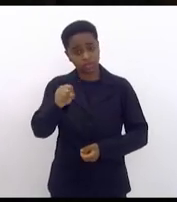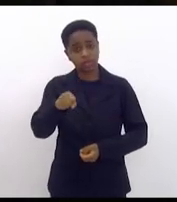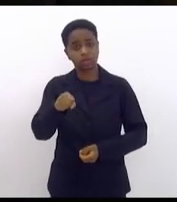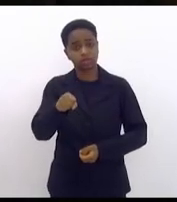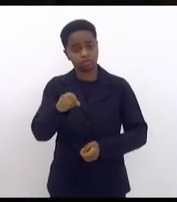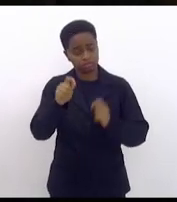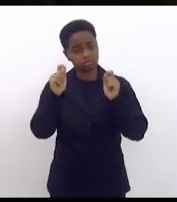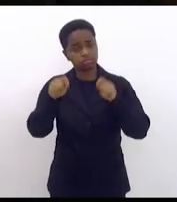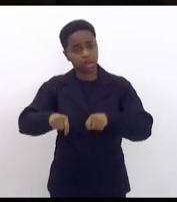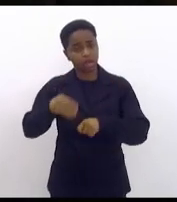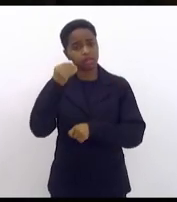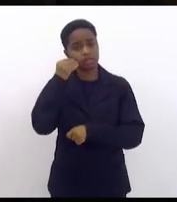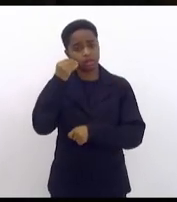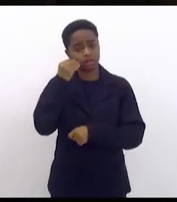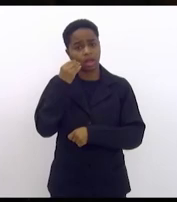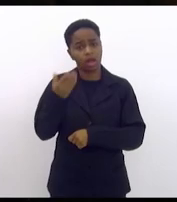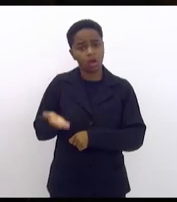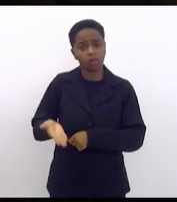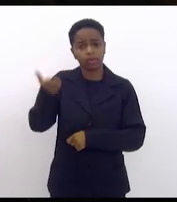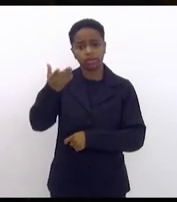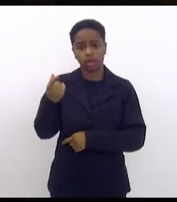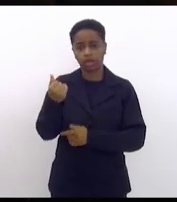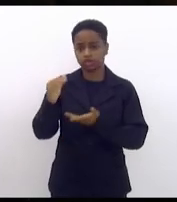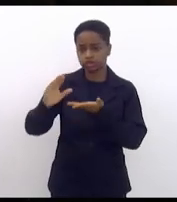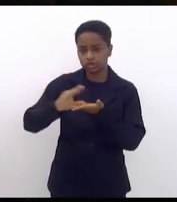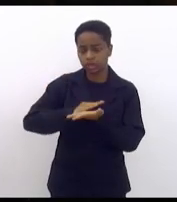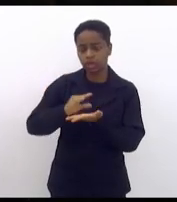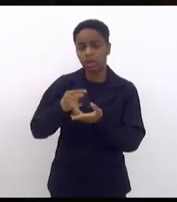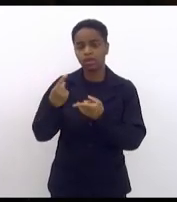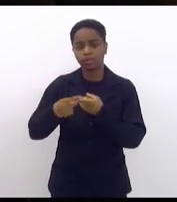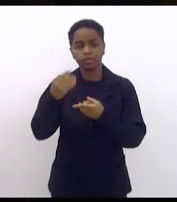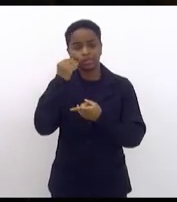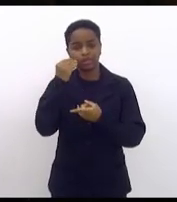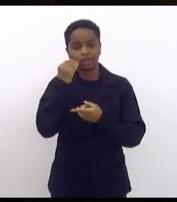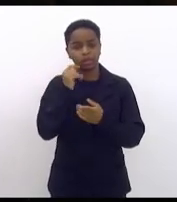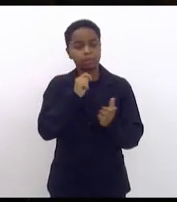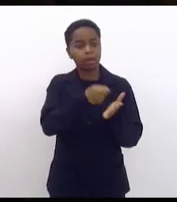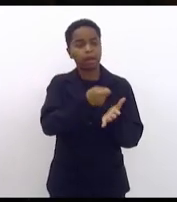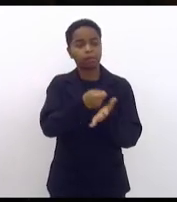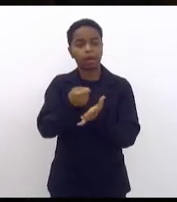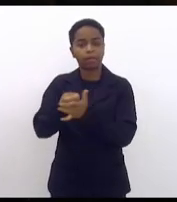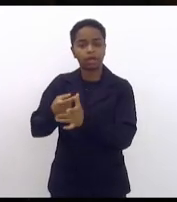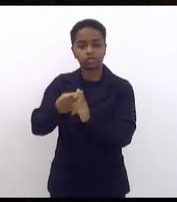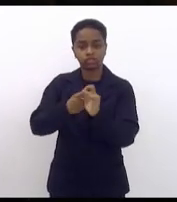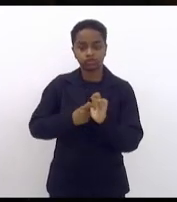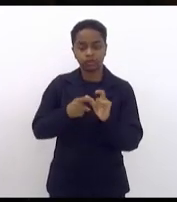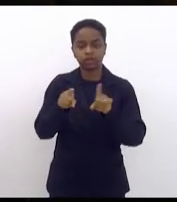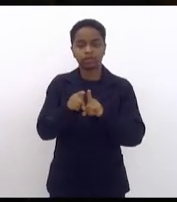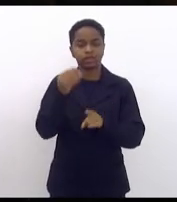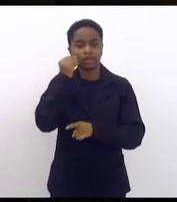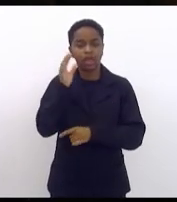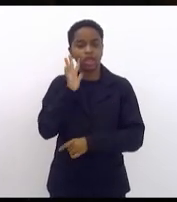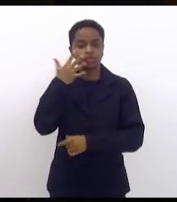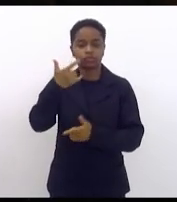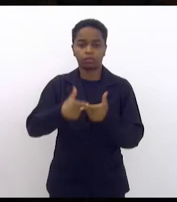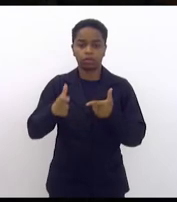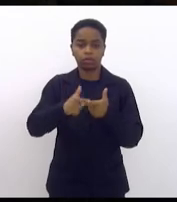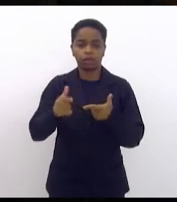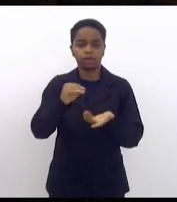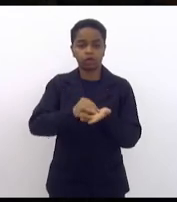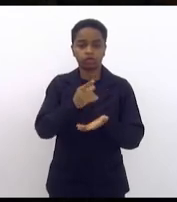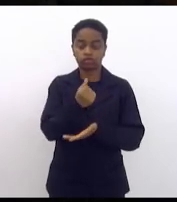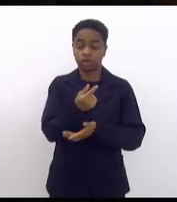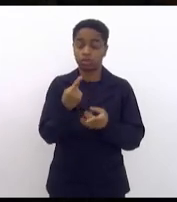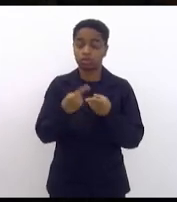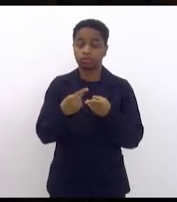tentar alcançar receitas extraordinárias para amortizar a dívida e para resolver esse problema de caixa, que